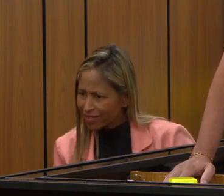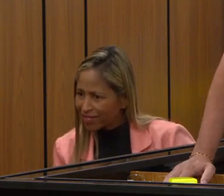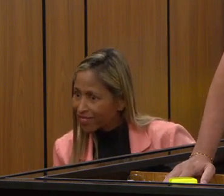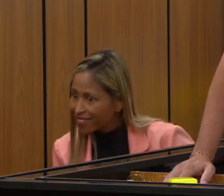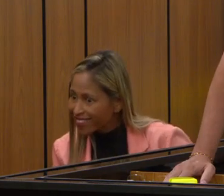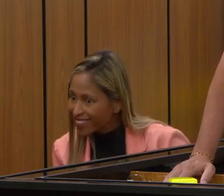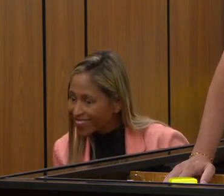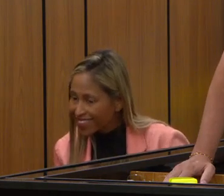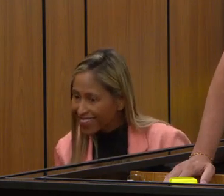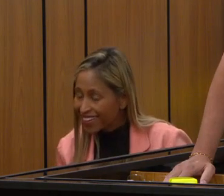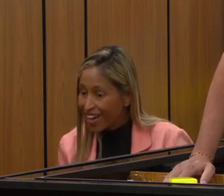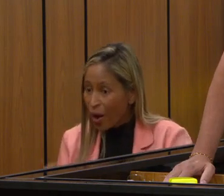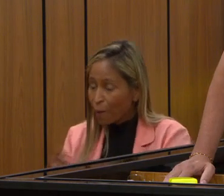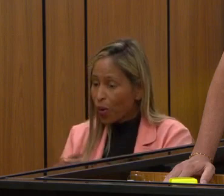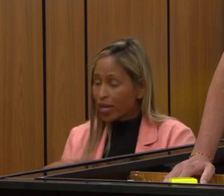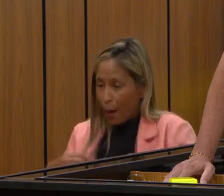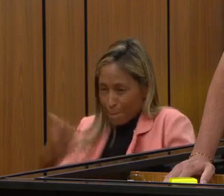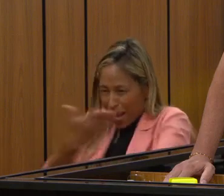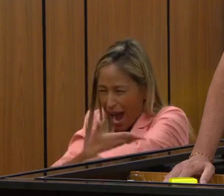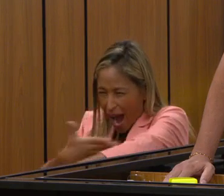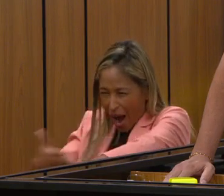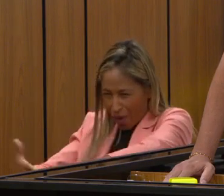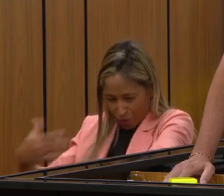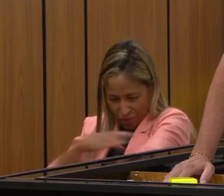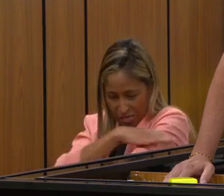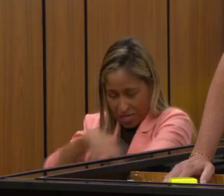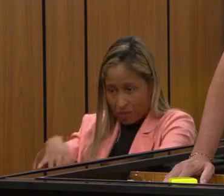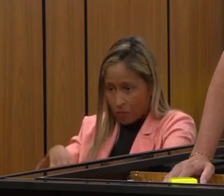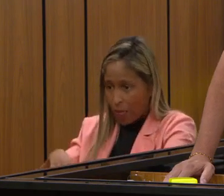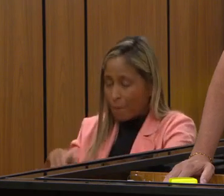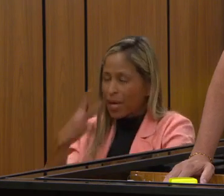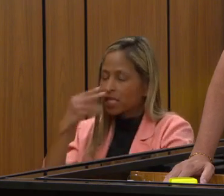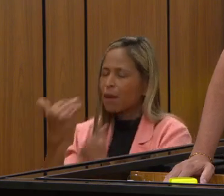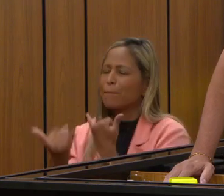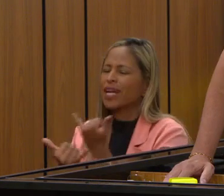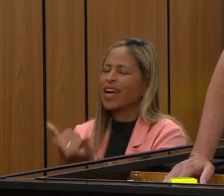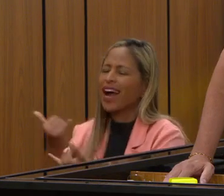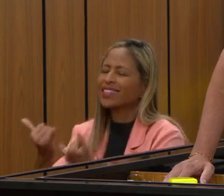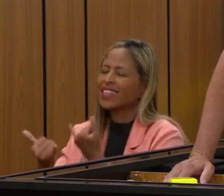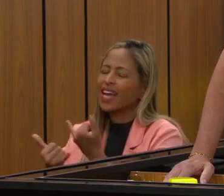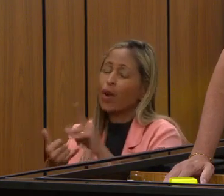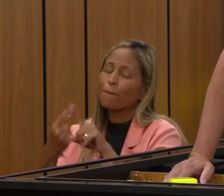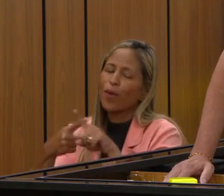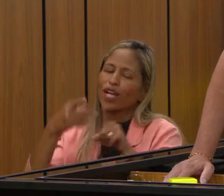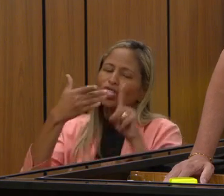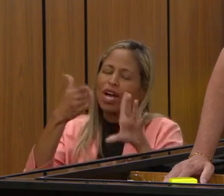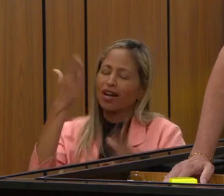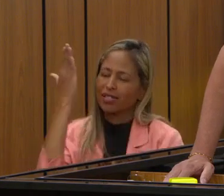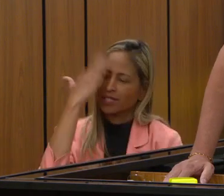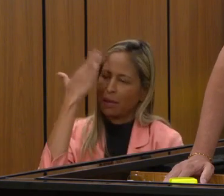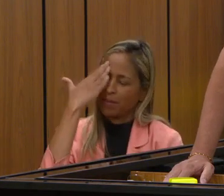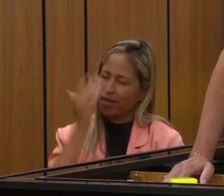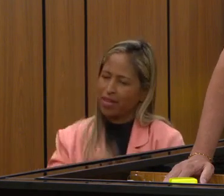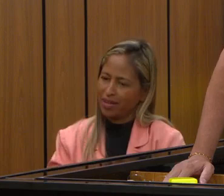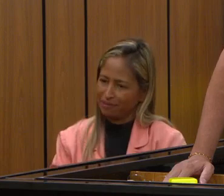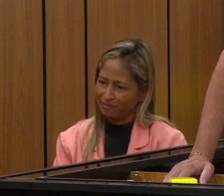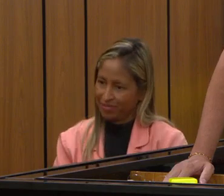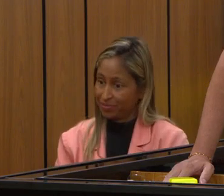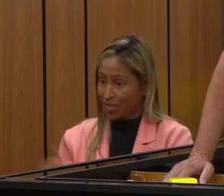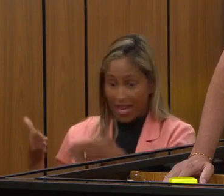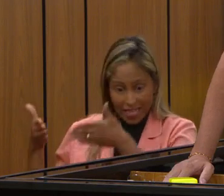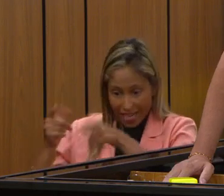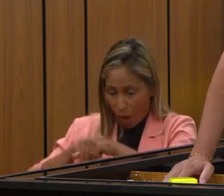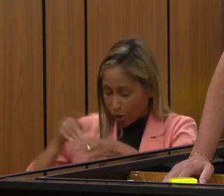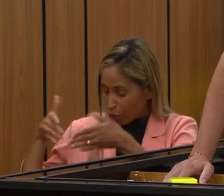porque nem uniforme estava usando já tá levando na brincadeira o povo já sabia ele sabia quando eu cheguei